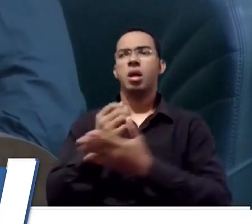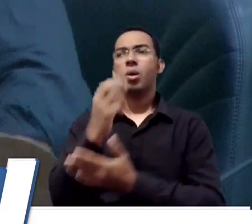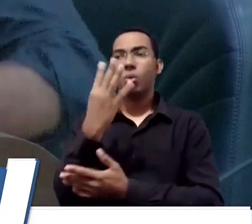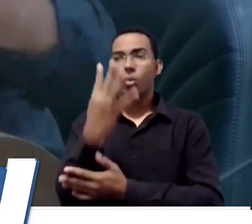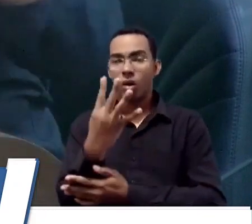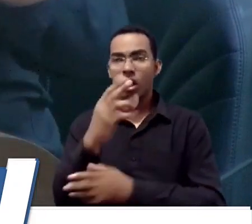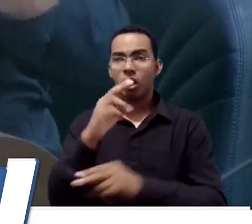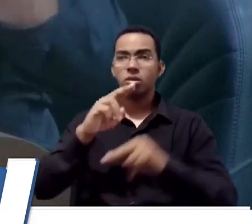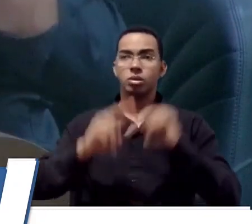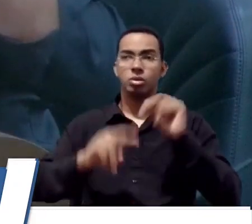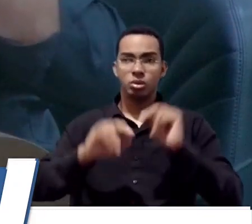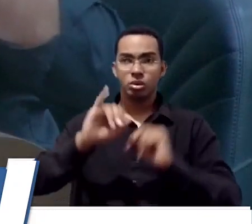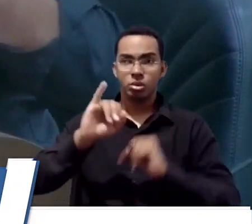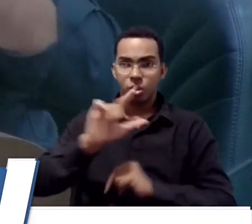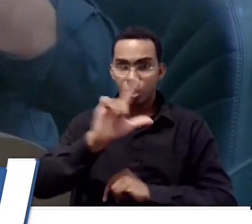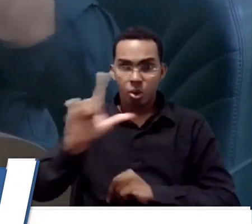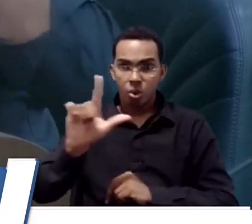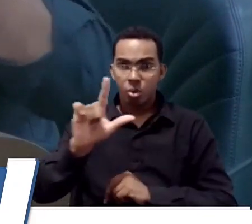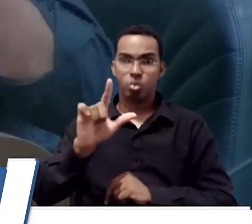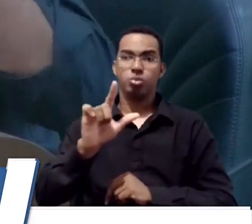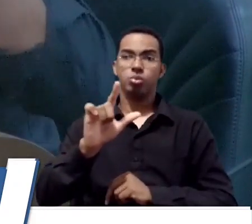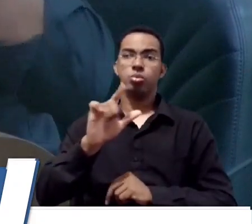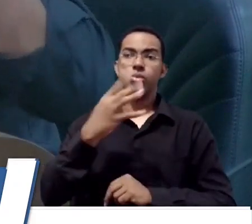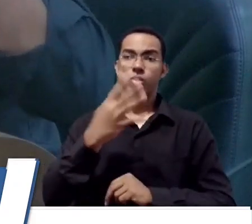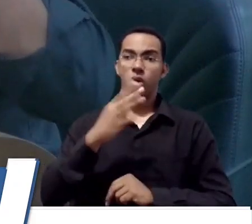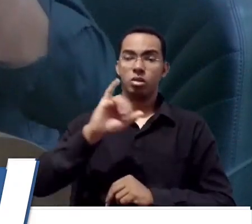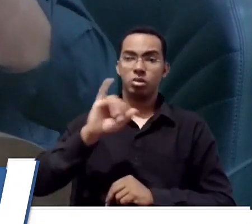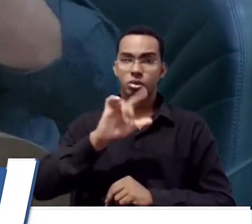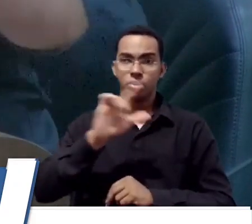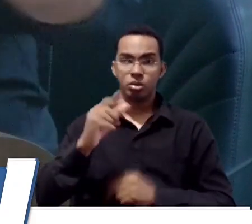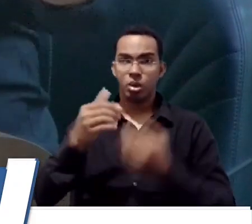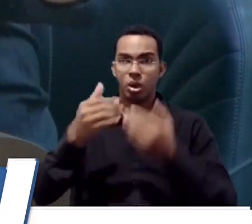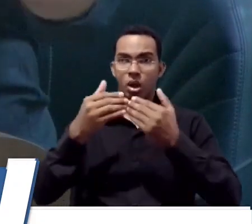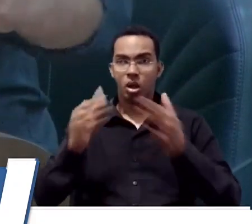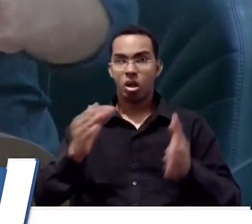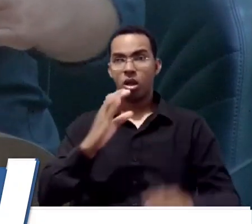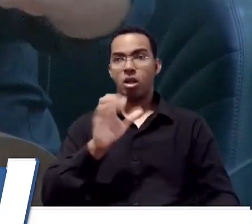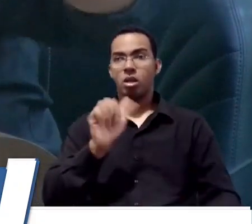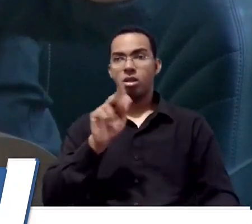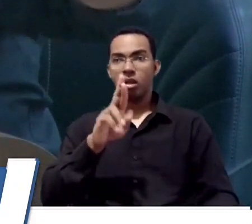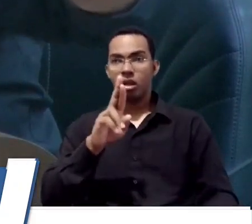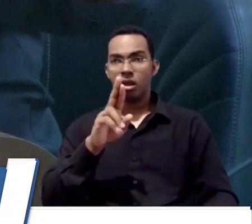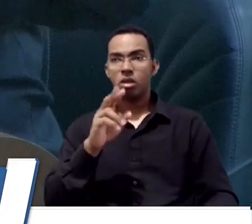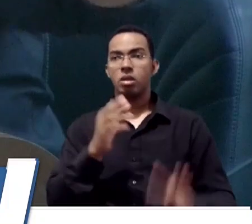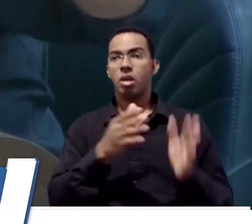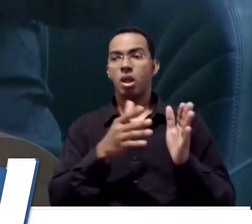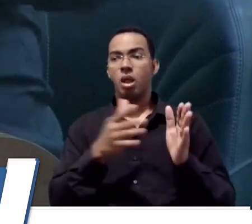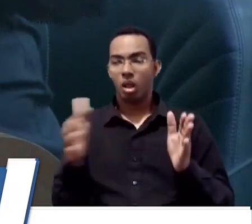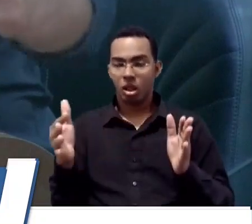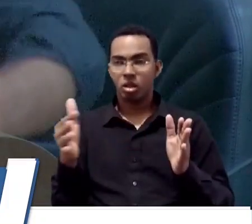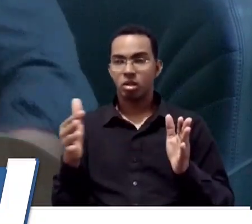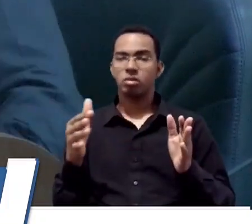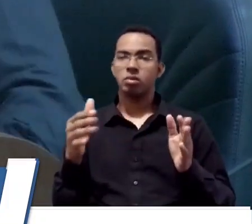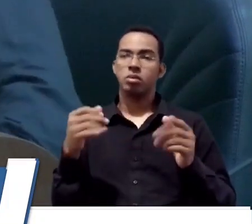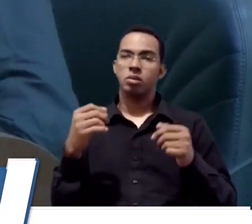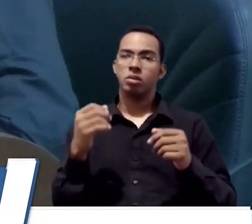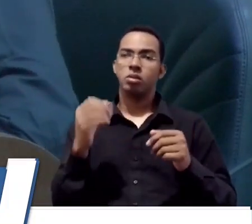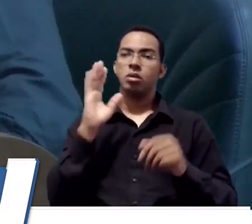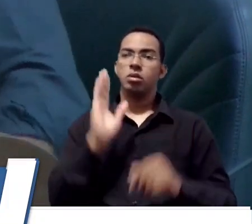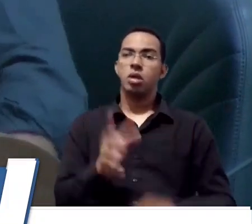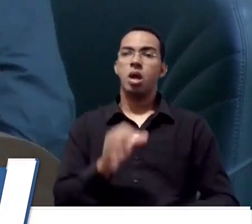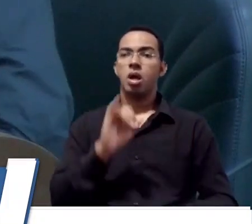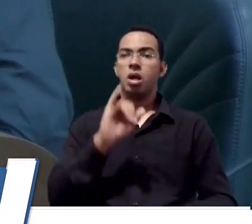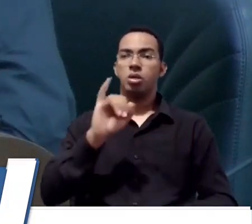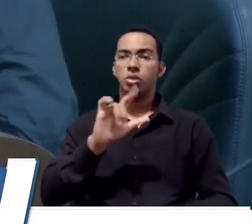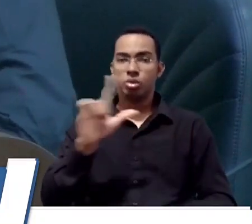julho. 4 de julho. Para chegar para abrir o ACEAR, demorou uma quirera. Então, nós estamos falando desde junho